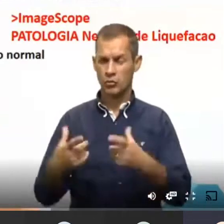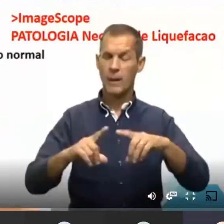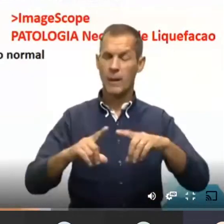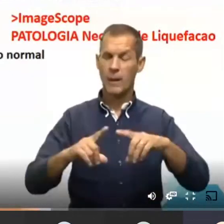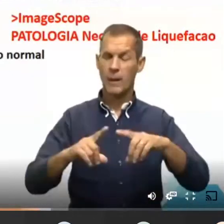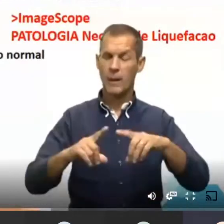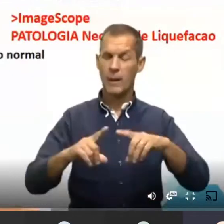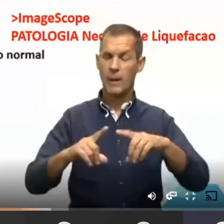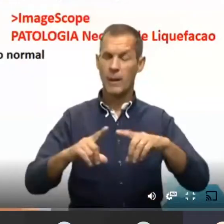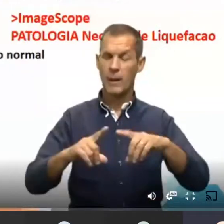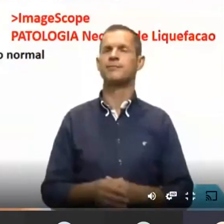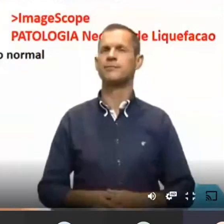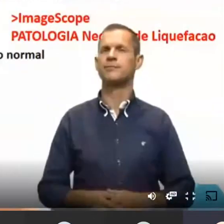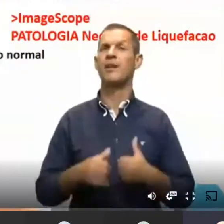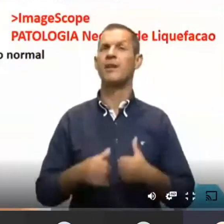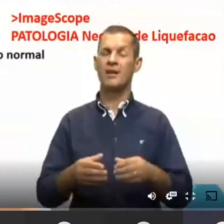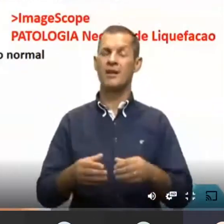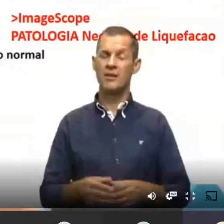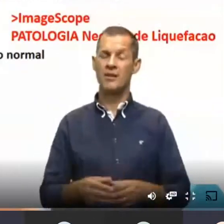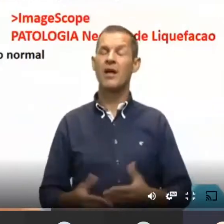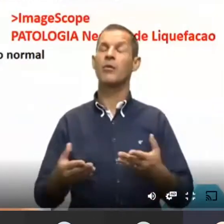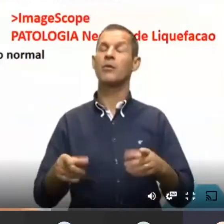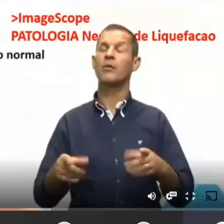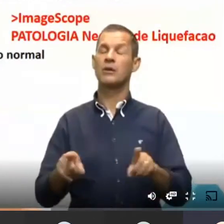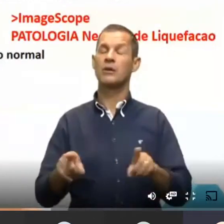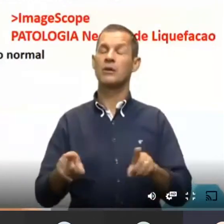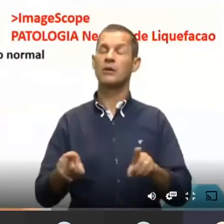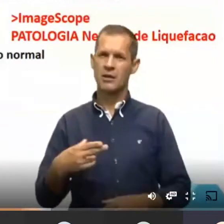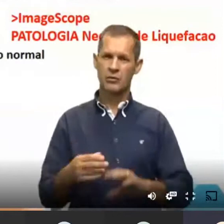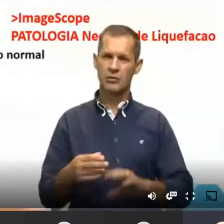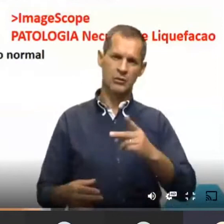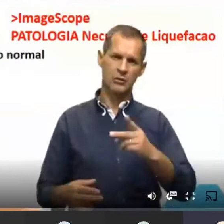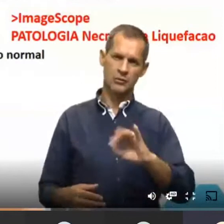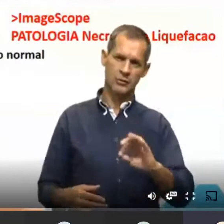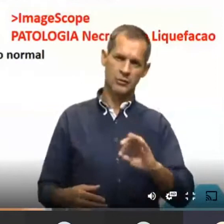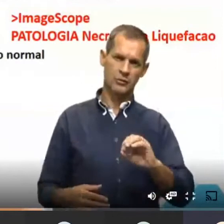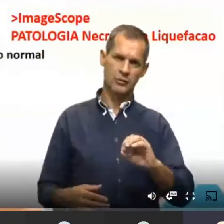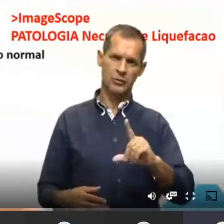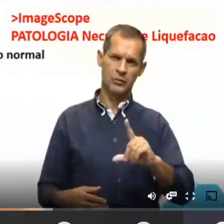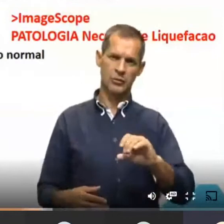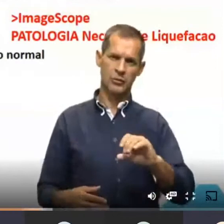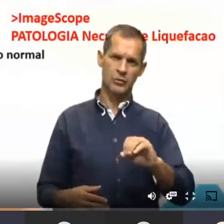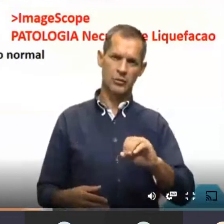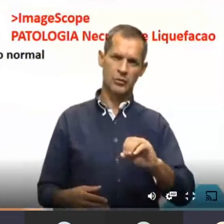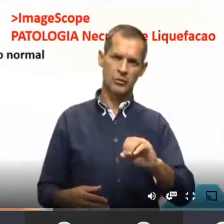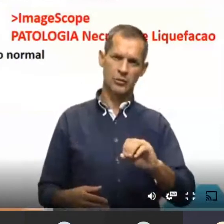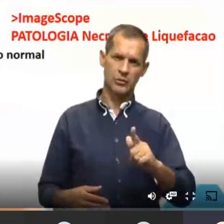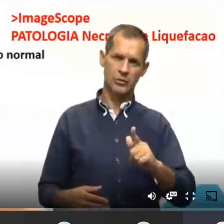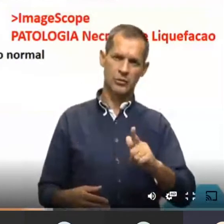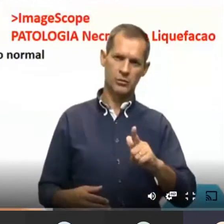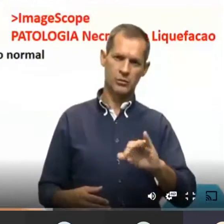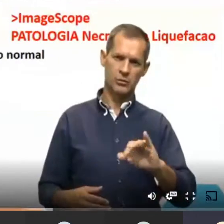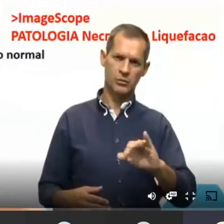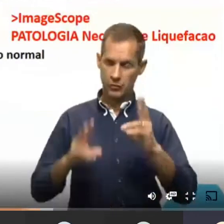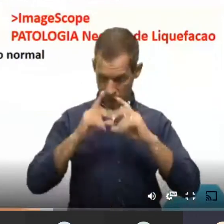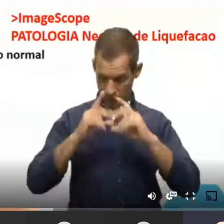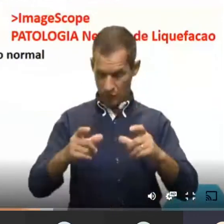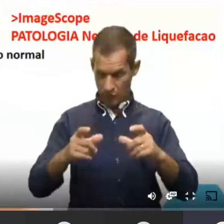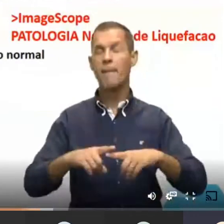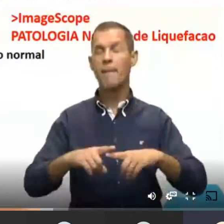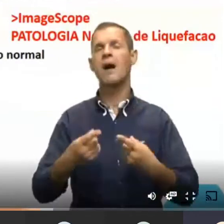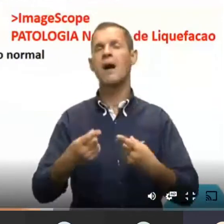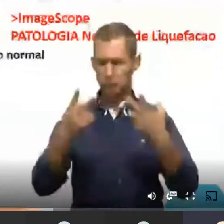região, certo? E nessa outra parte aqui desse corte histológico, a gente consegue ver uma